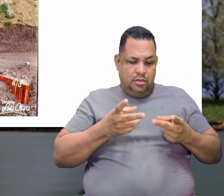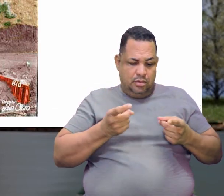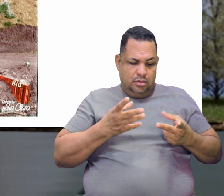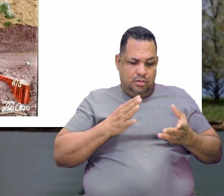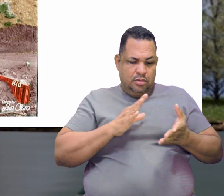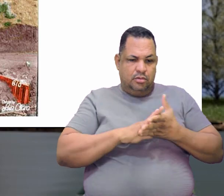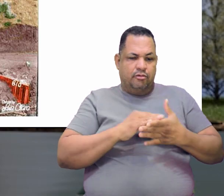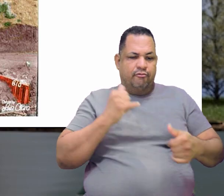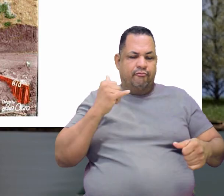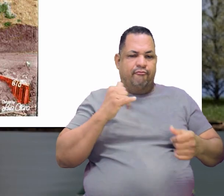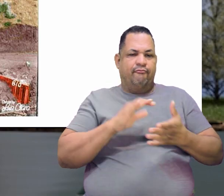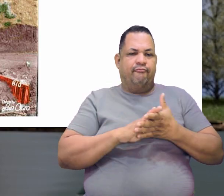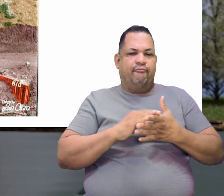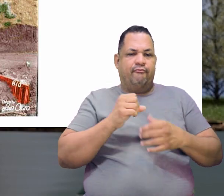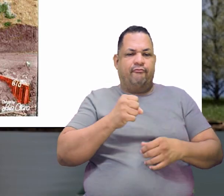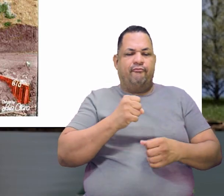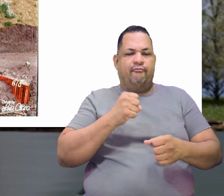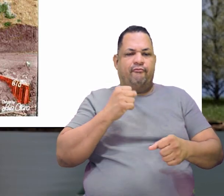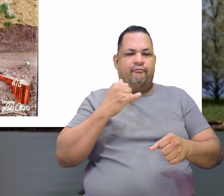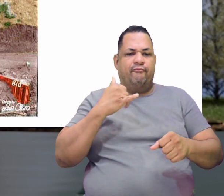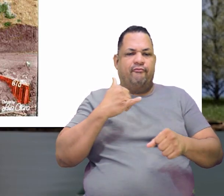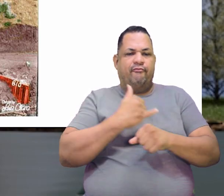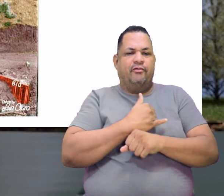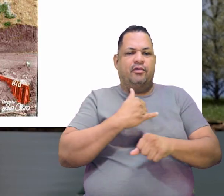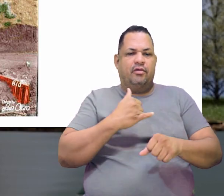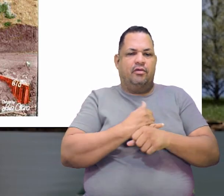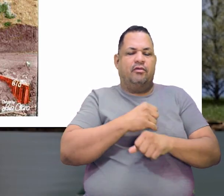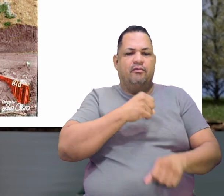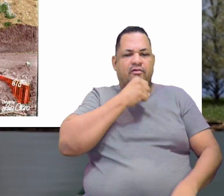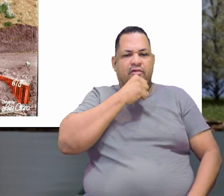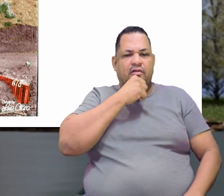Vendida como sucata para Mogi das Cruzes.